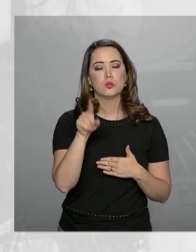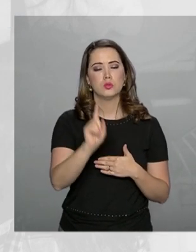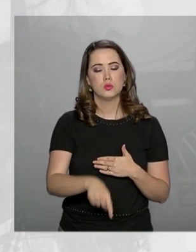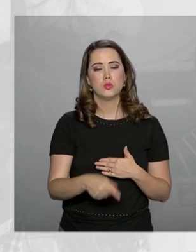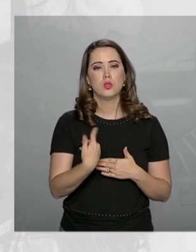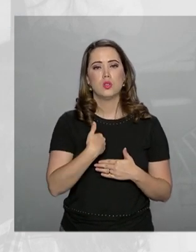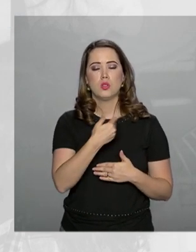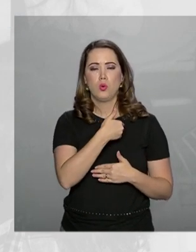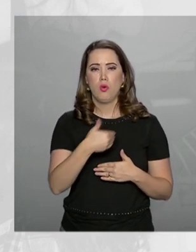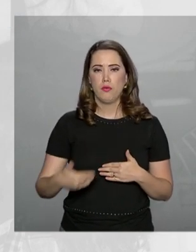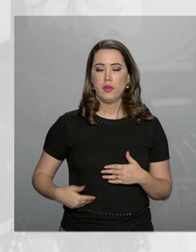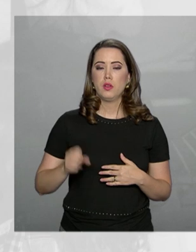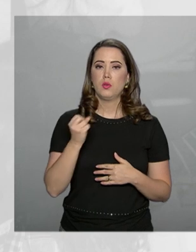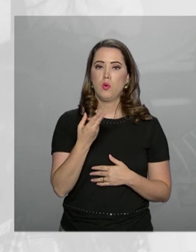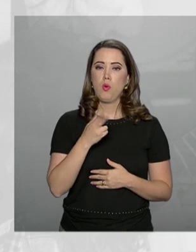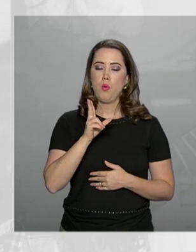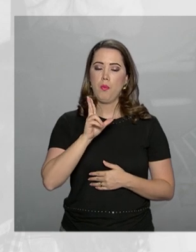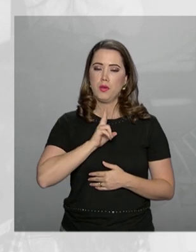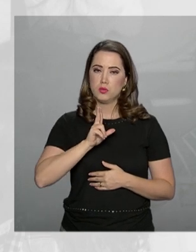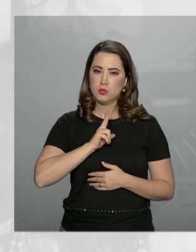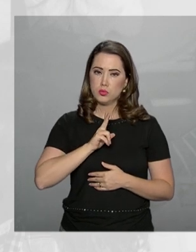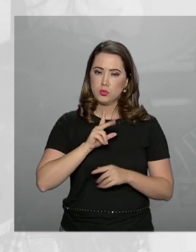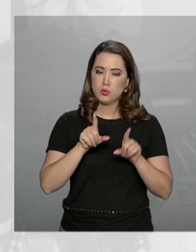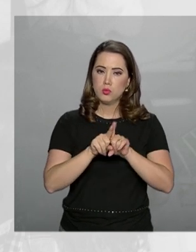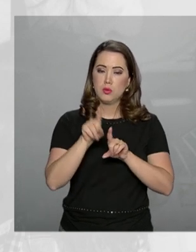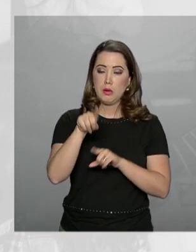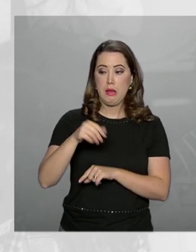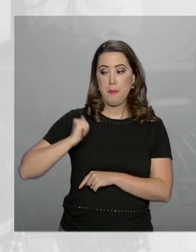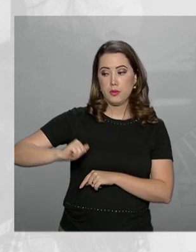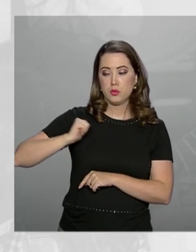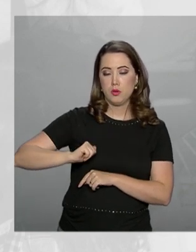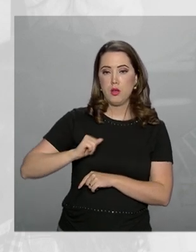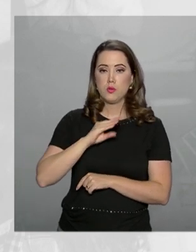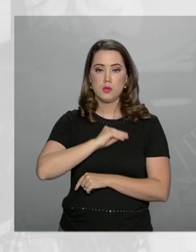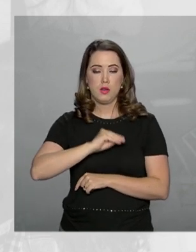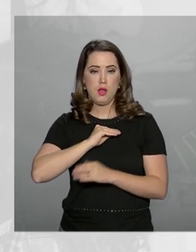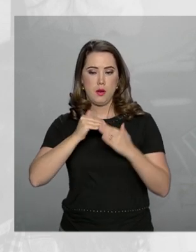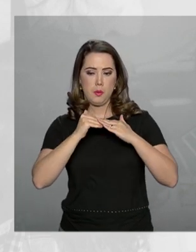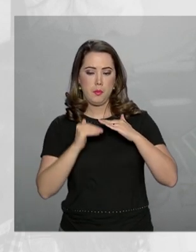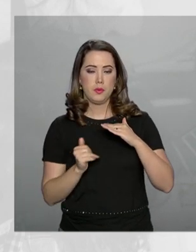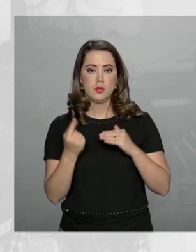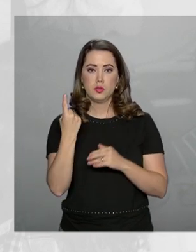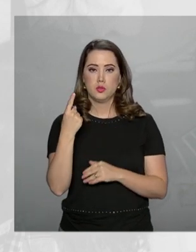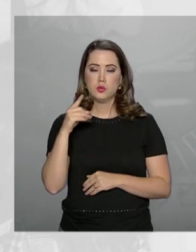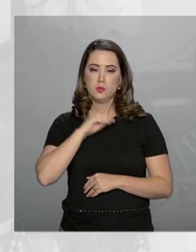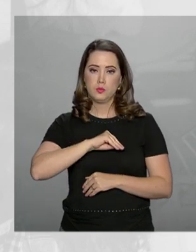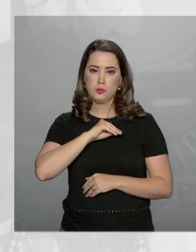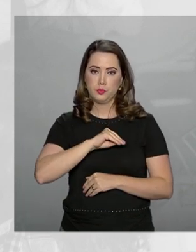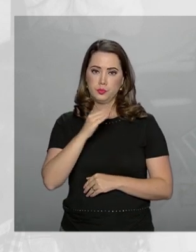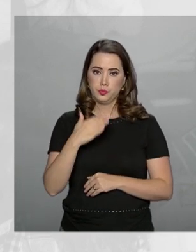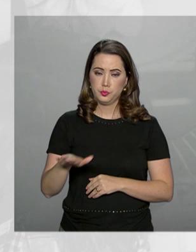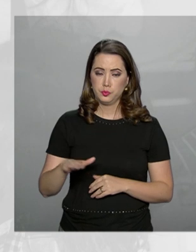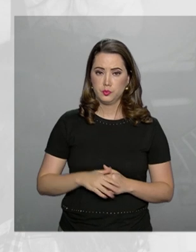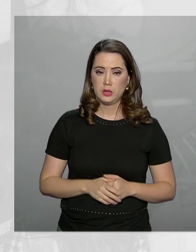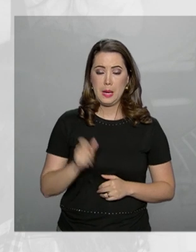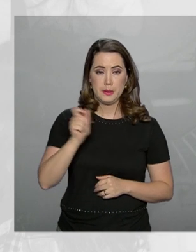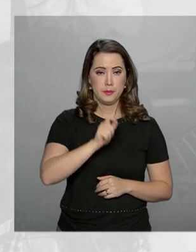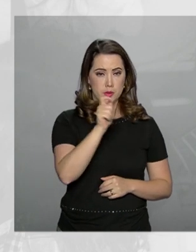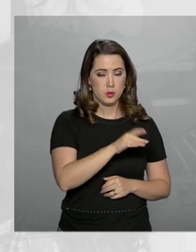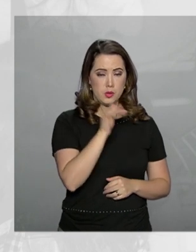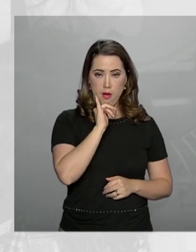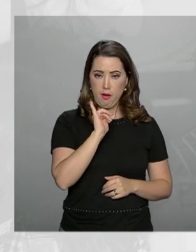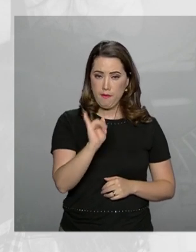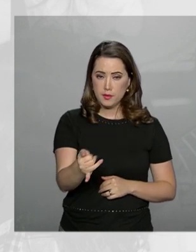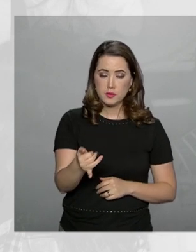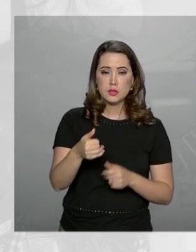bolsista integral na rede privada com renda per capita igual ou inferior a um salário mínimo e meio. Aqueles que